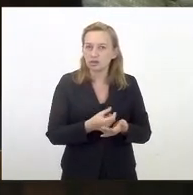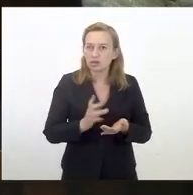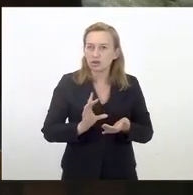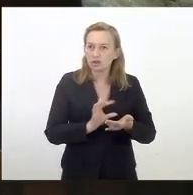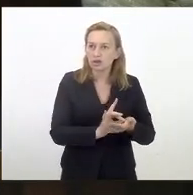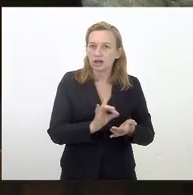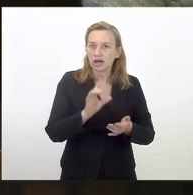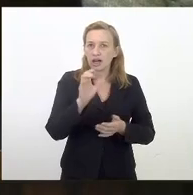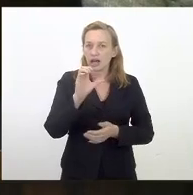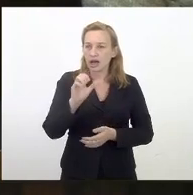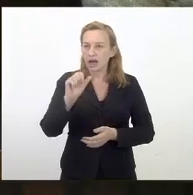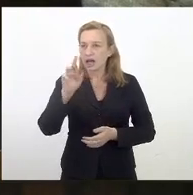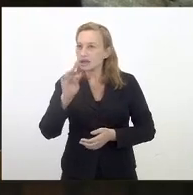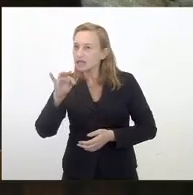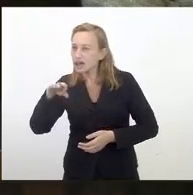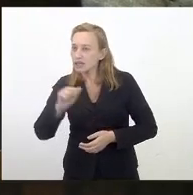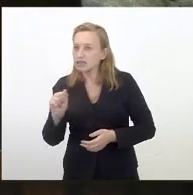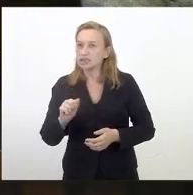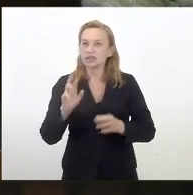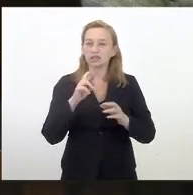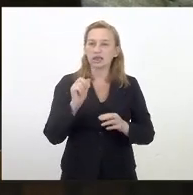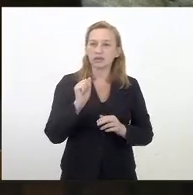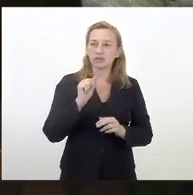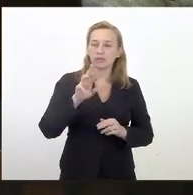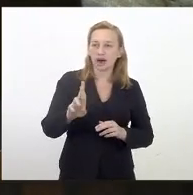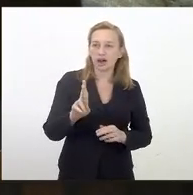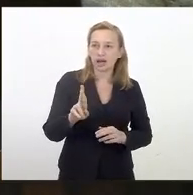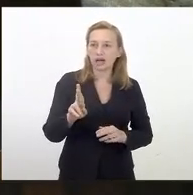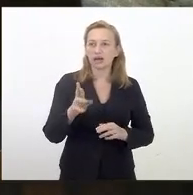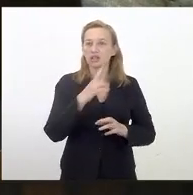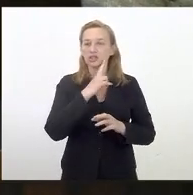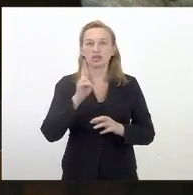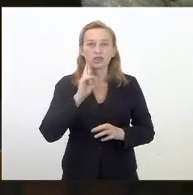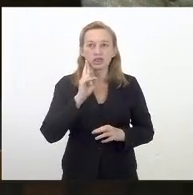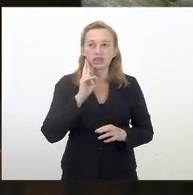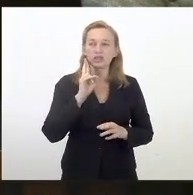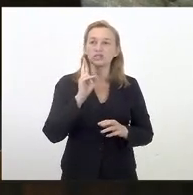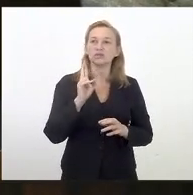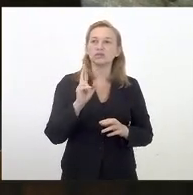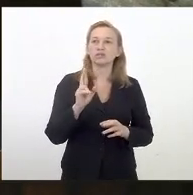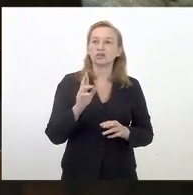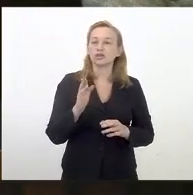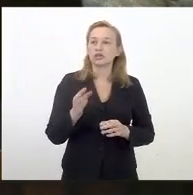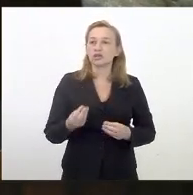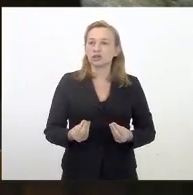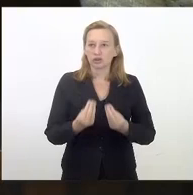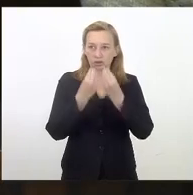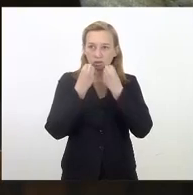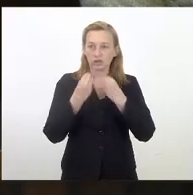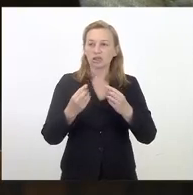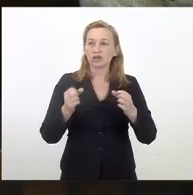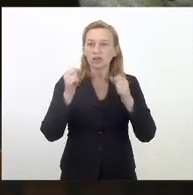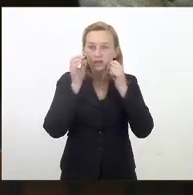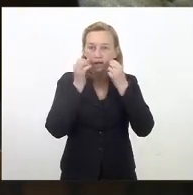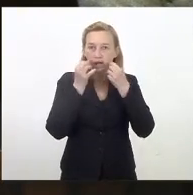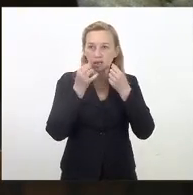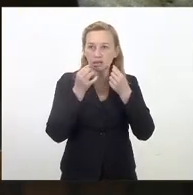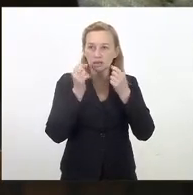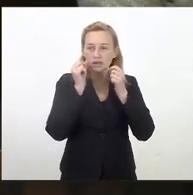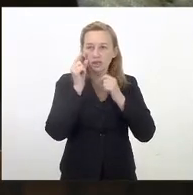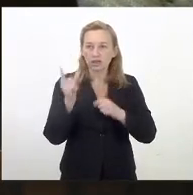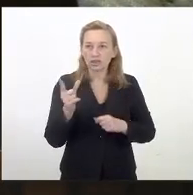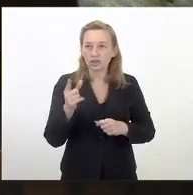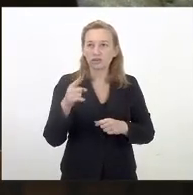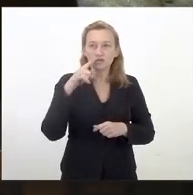de cartazes em bares restaurantes mercados lanchonetes hotéis e congêneres alertando para os perigos de